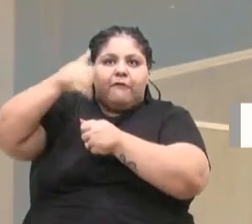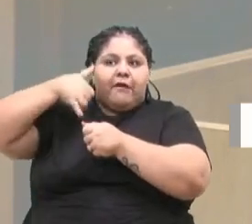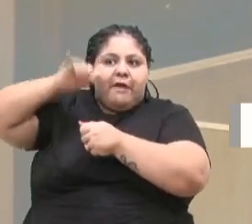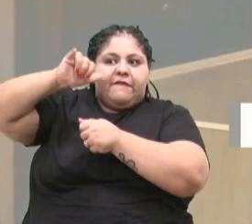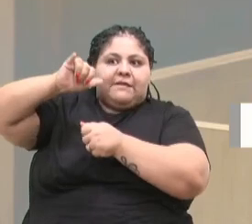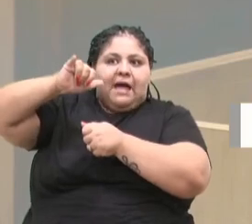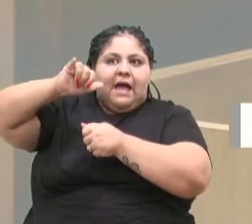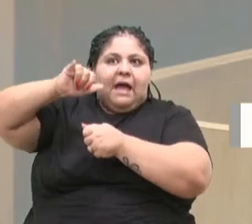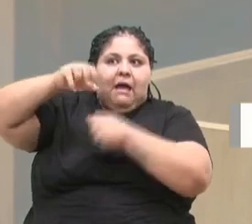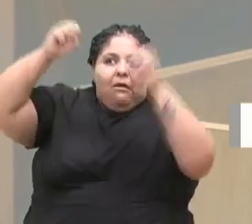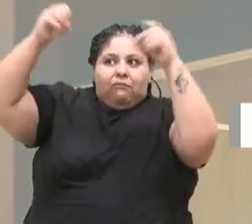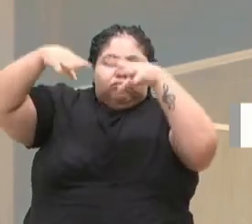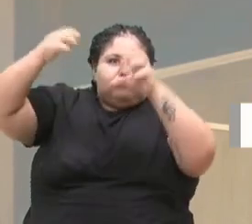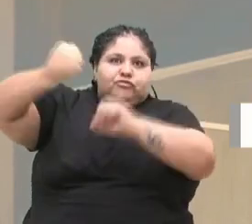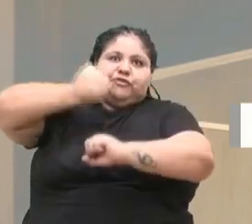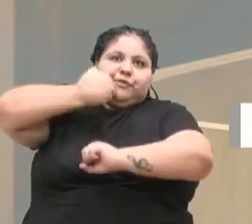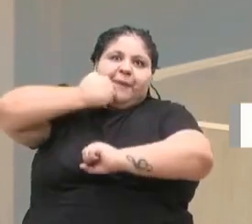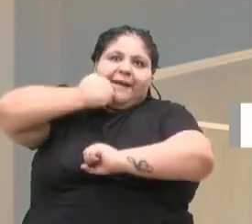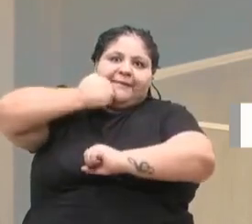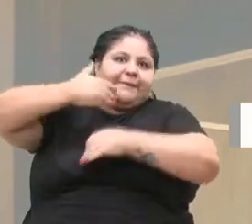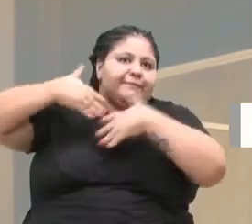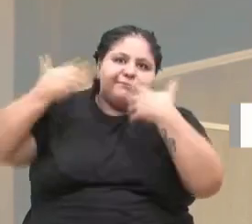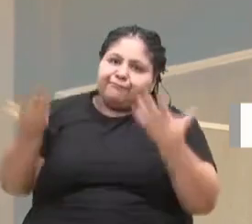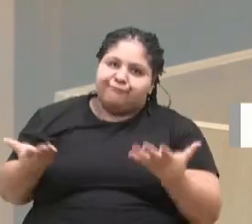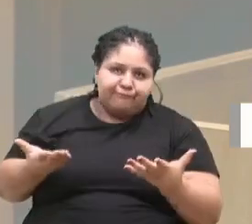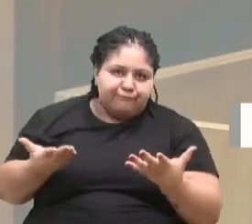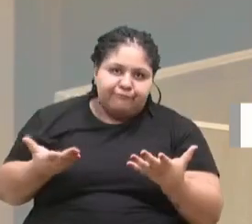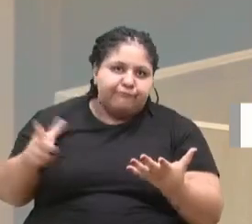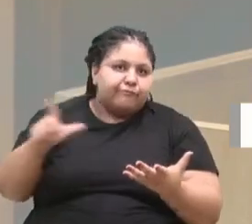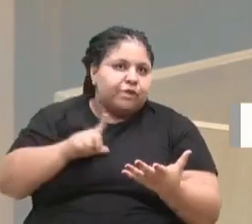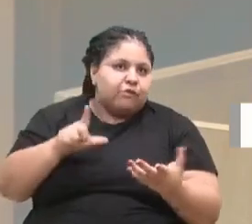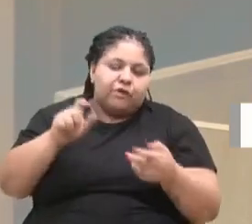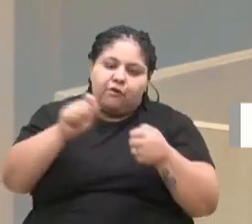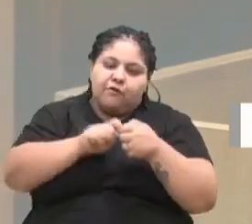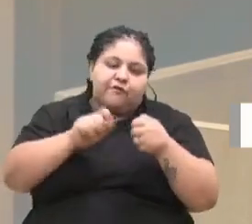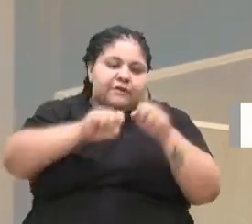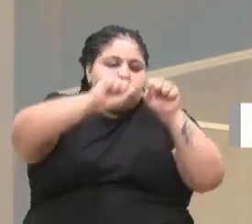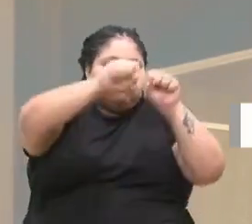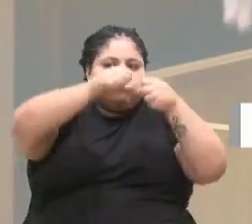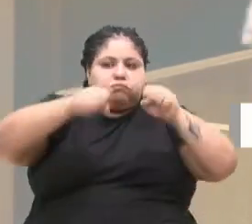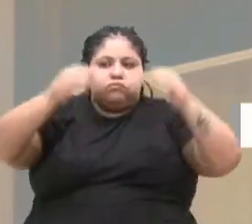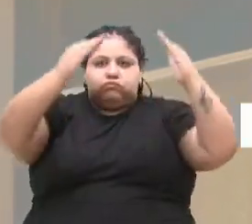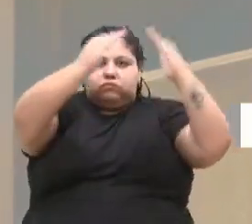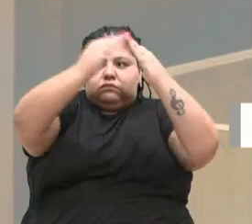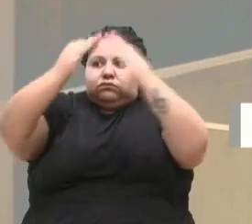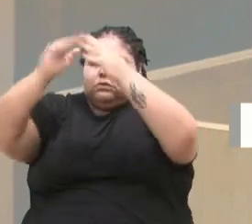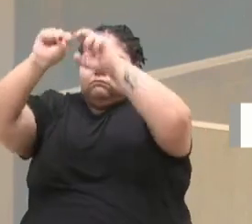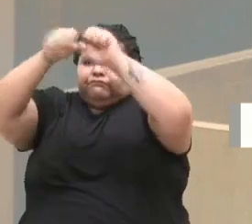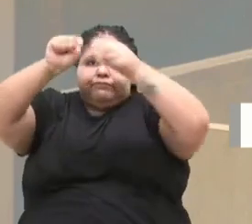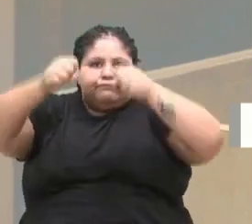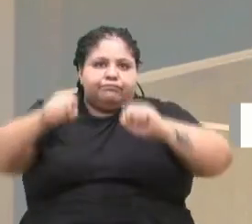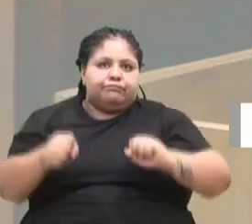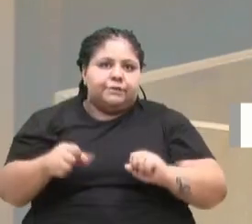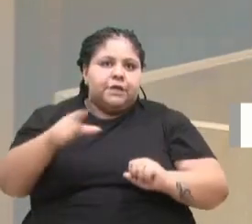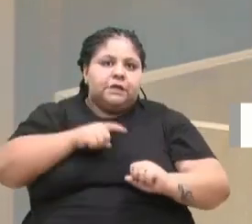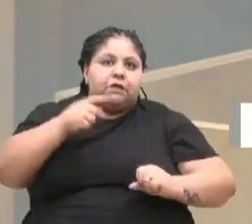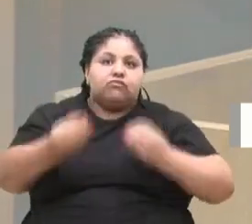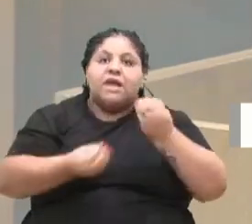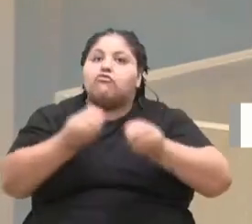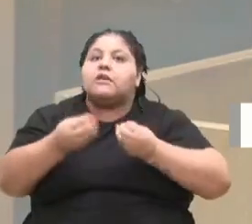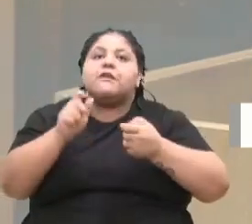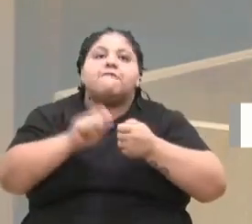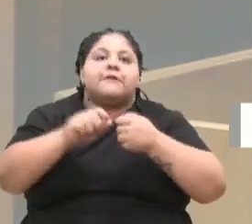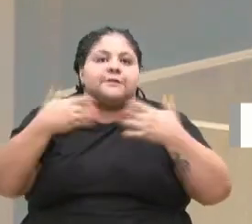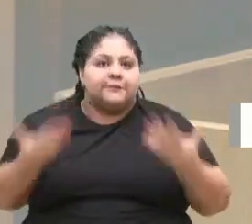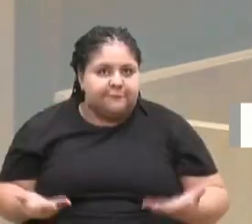esse humanamente não é possível. Se quebrar os telhados, não tem o que fazer, justamente a questão da natureza, e a gente precisa entender.